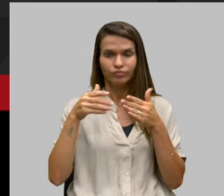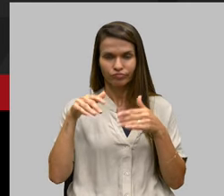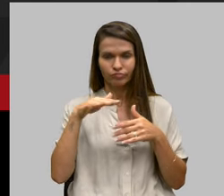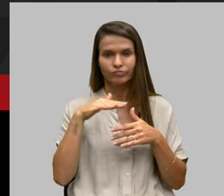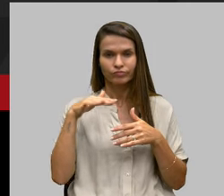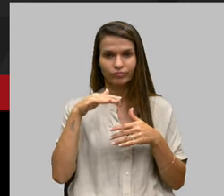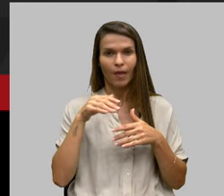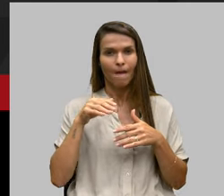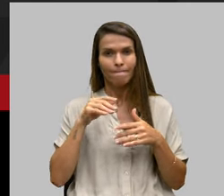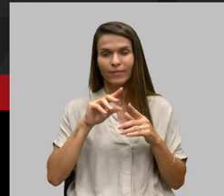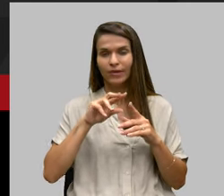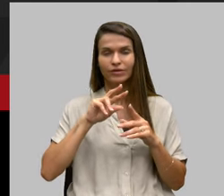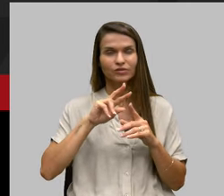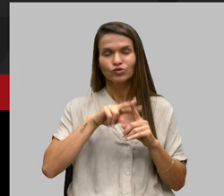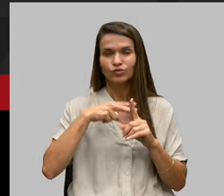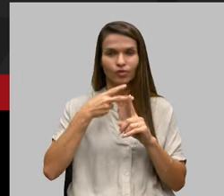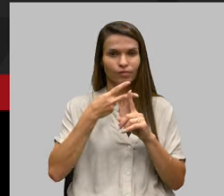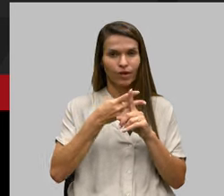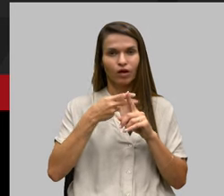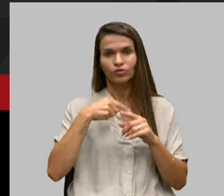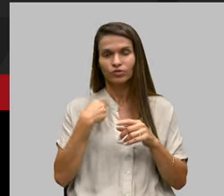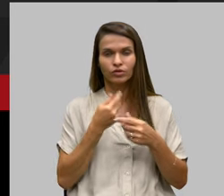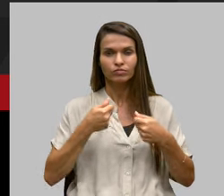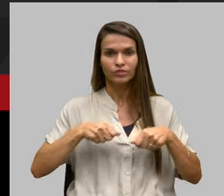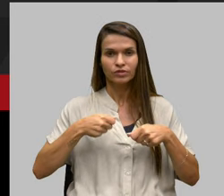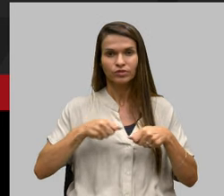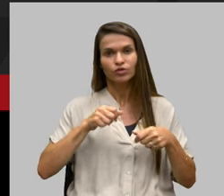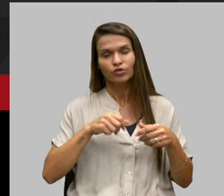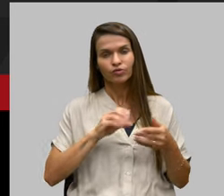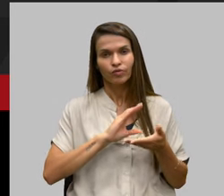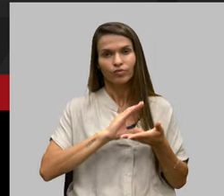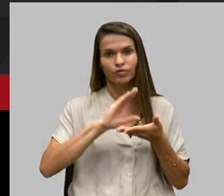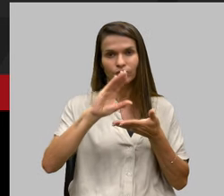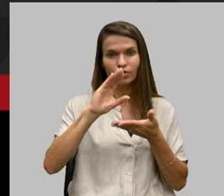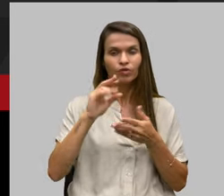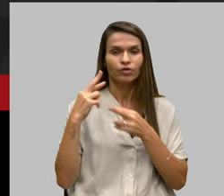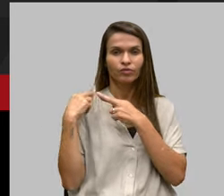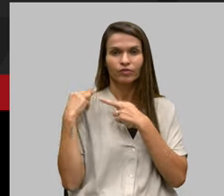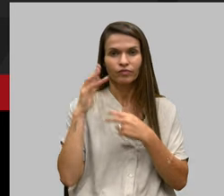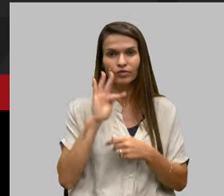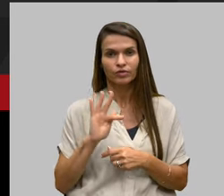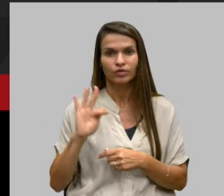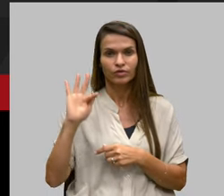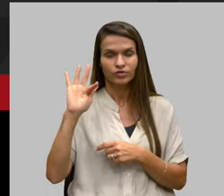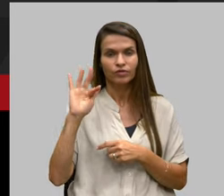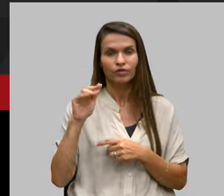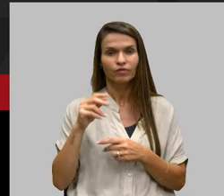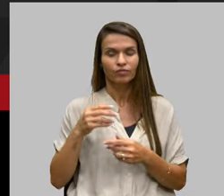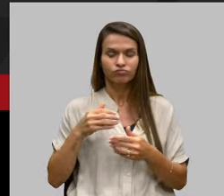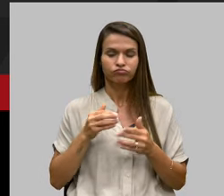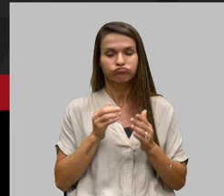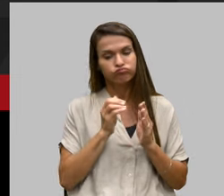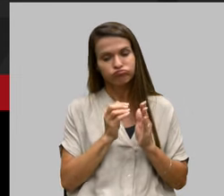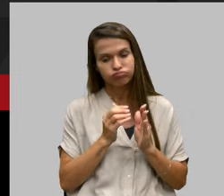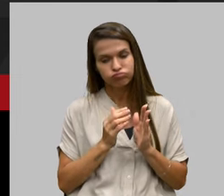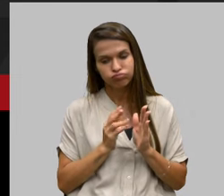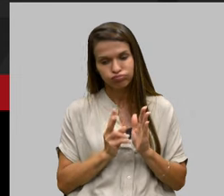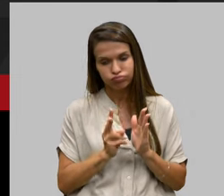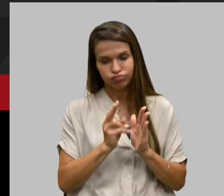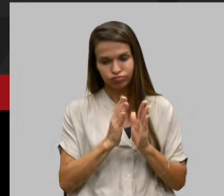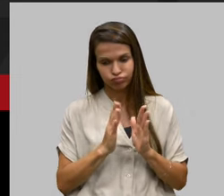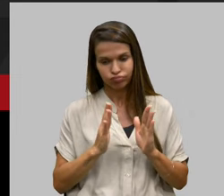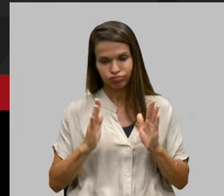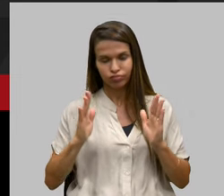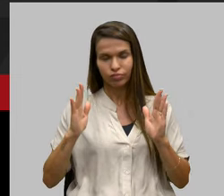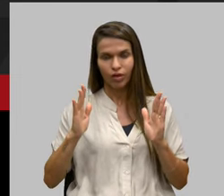mais do que dobrar as nossas necessidades de contribuições dos entes federativos no longo prazo Tá certo e aí naturalmente a